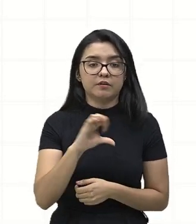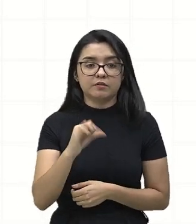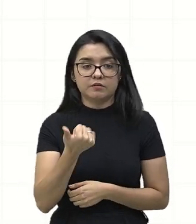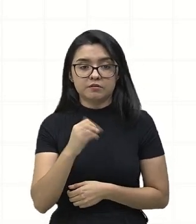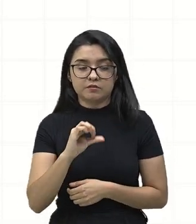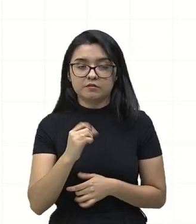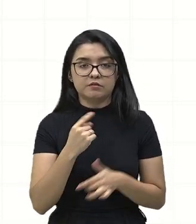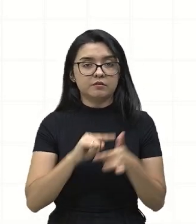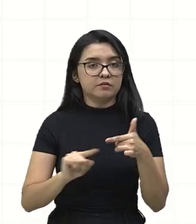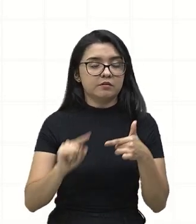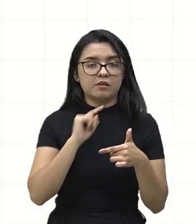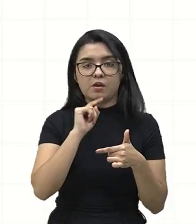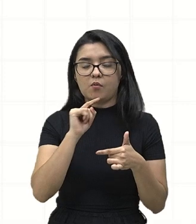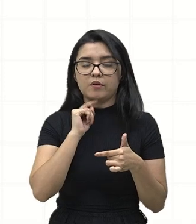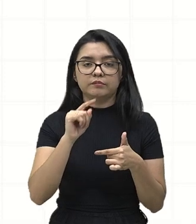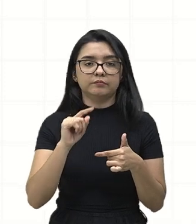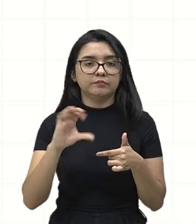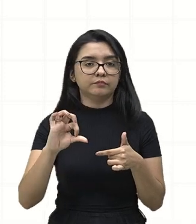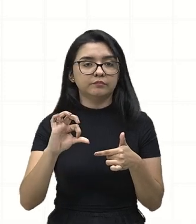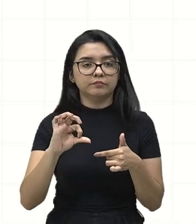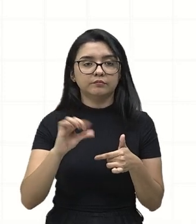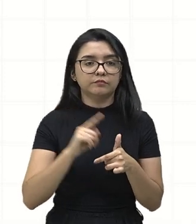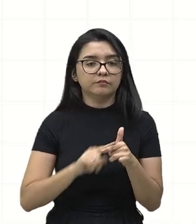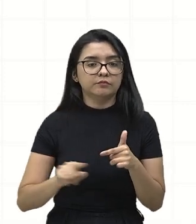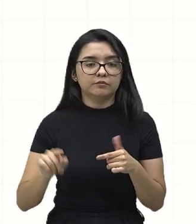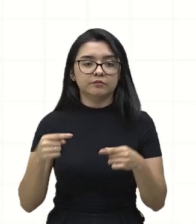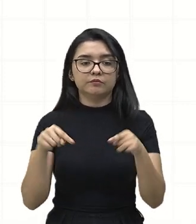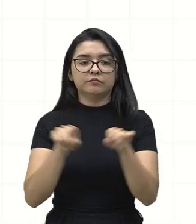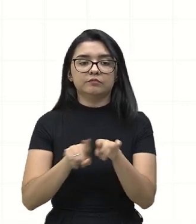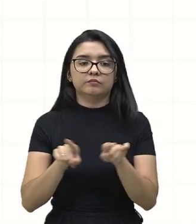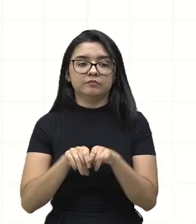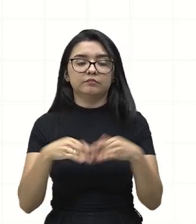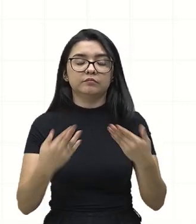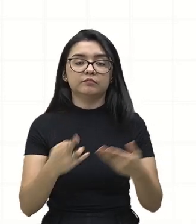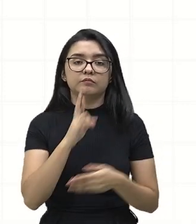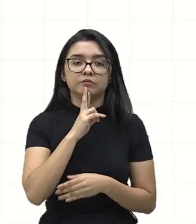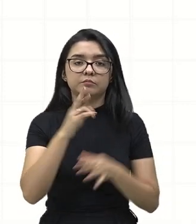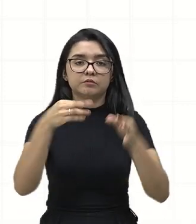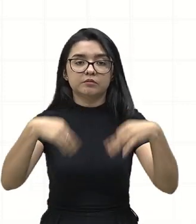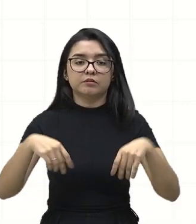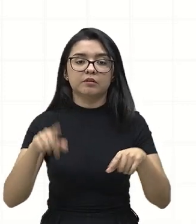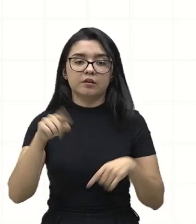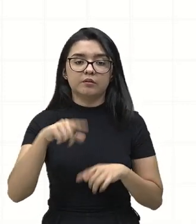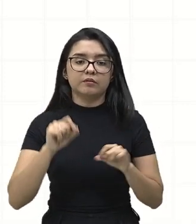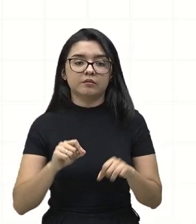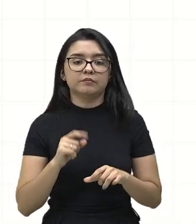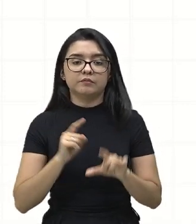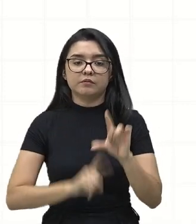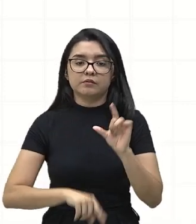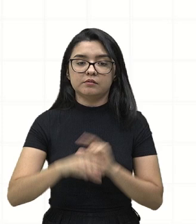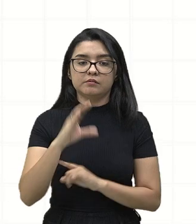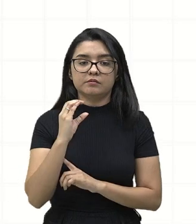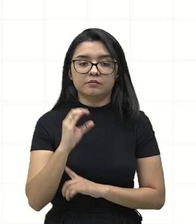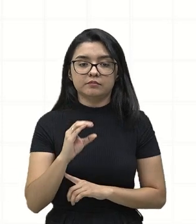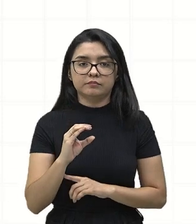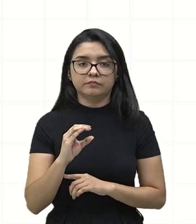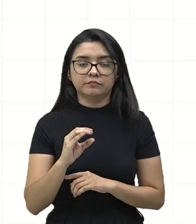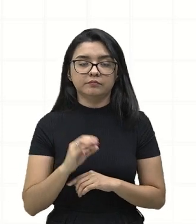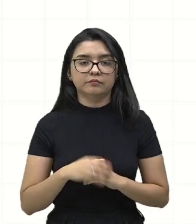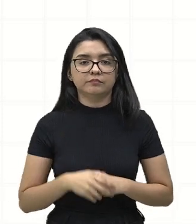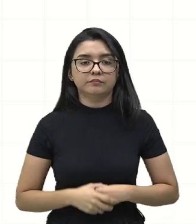que não é divisível por 9. Então, a nossa resposta correta é a alternativa